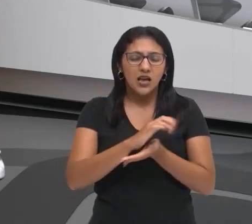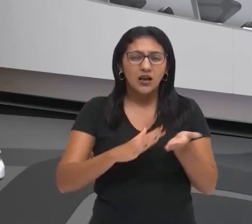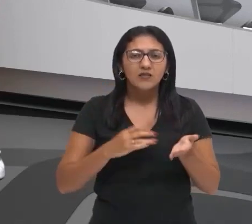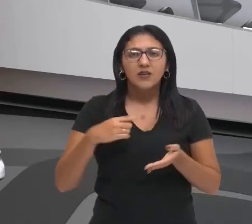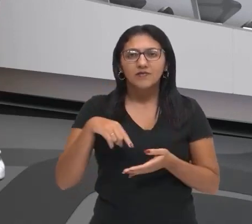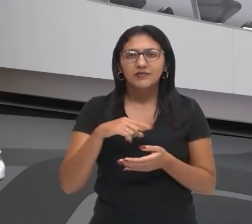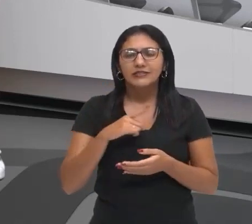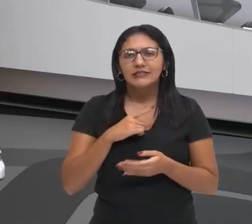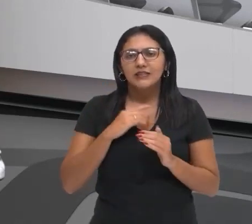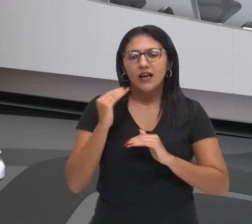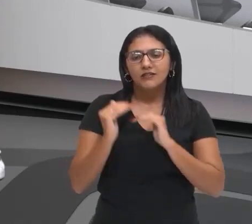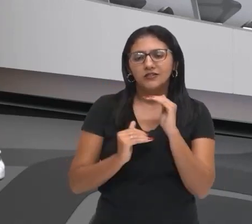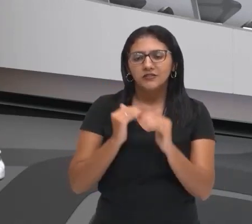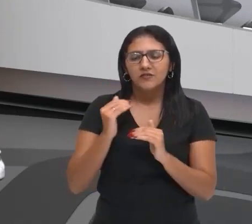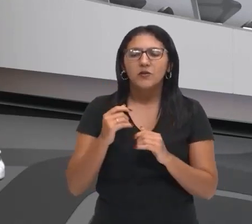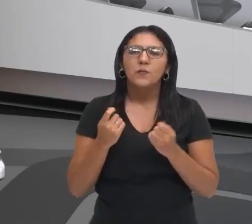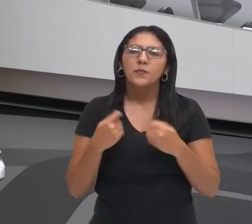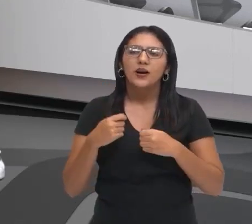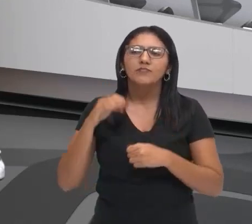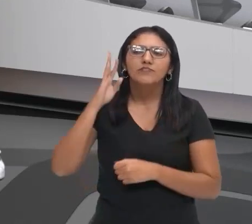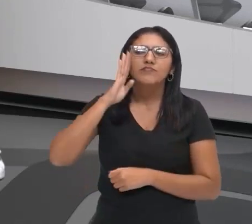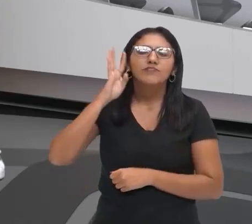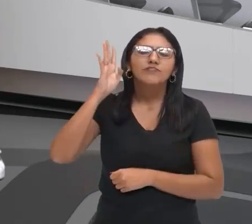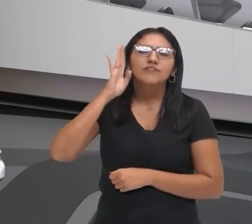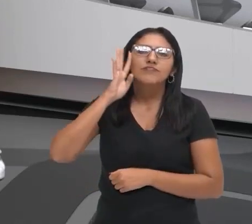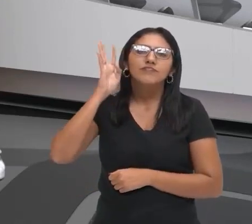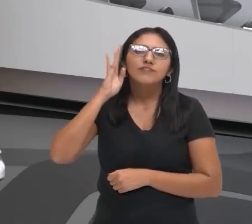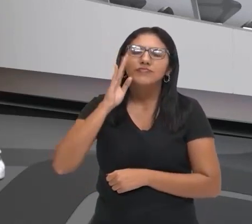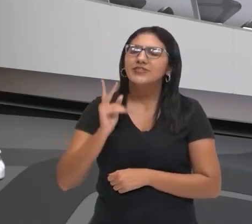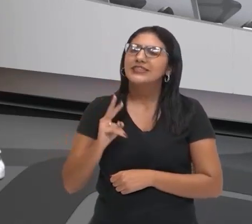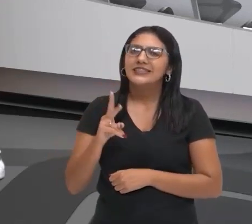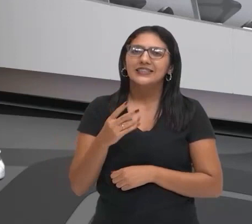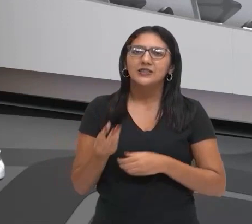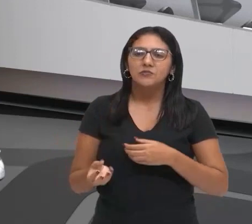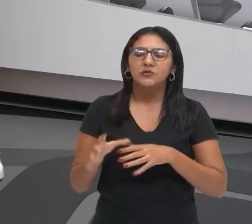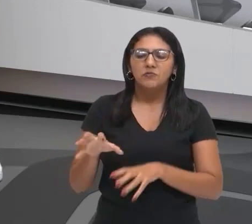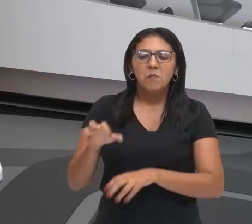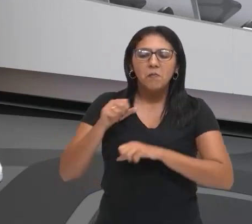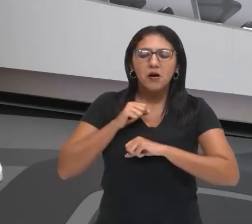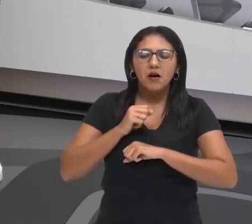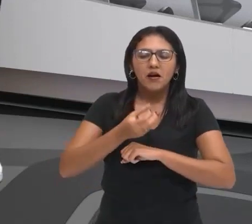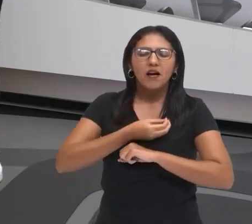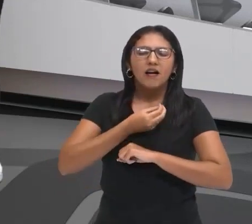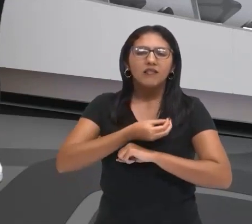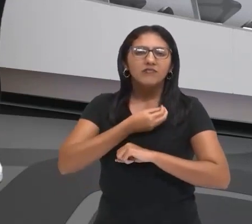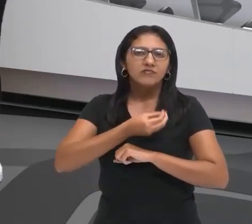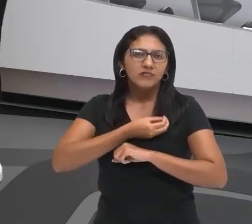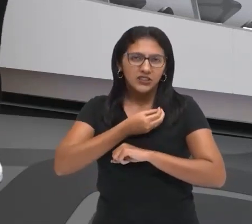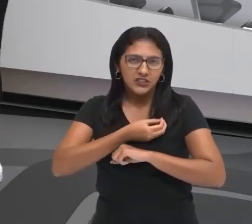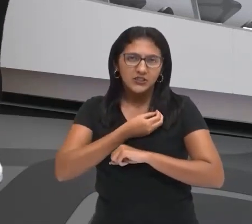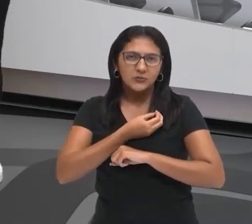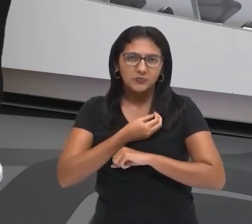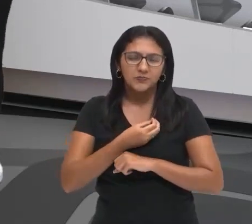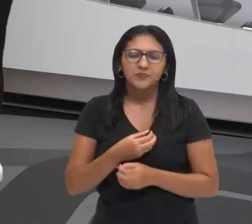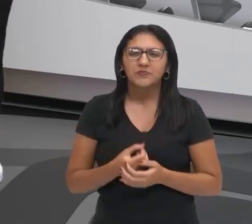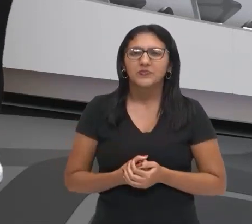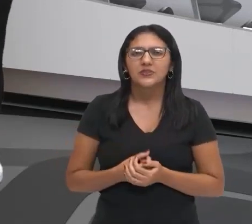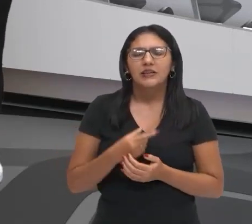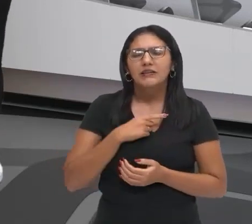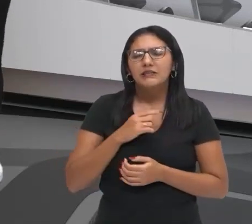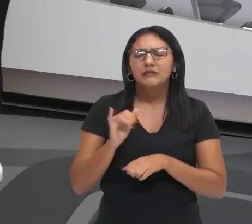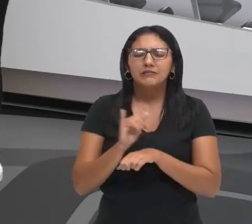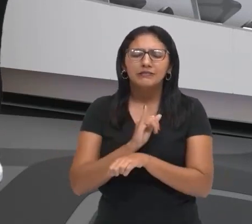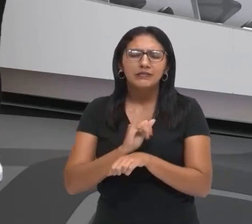vocês desenvolvem, é algo reflexivo, é que vocês vão levar para a vida de vocês, é algo que está trazendo